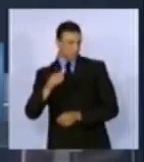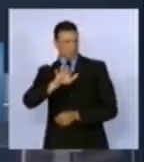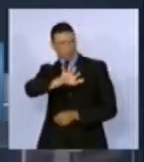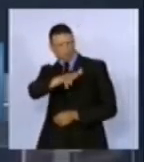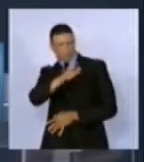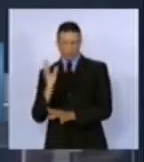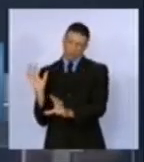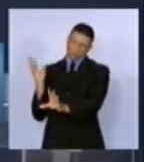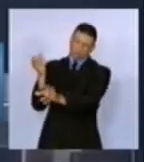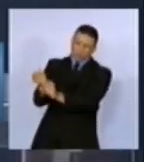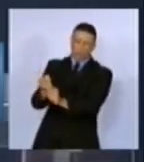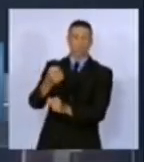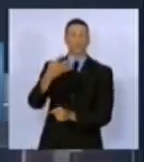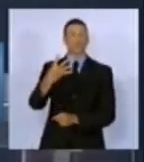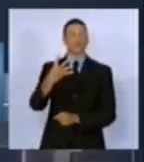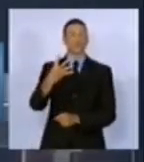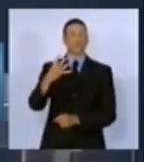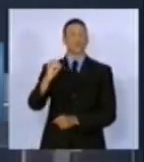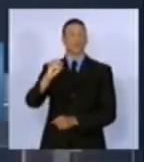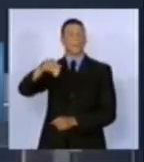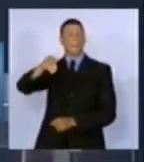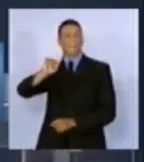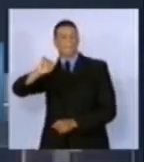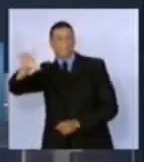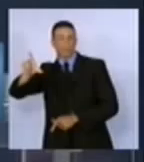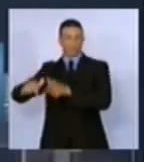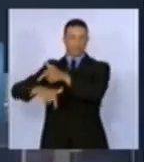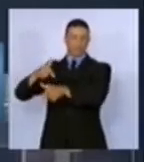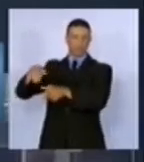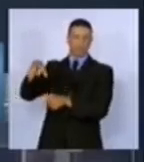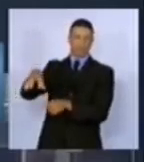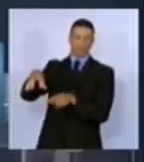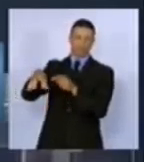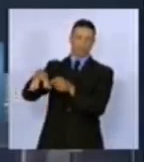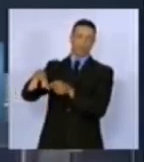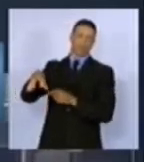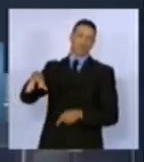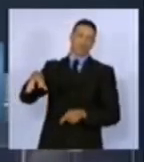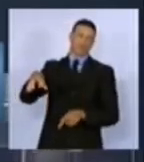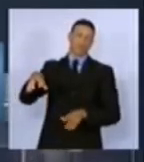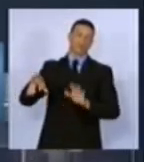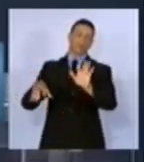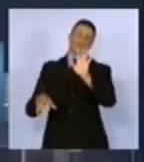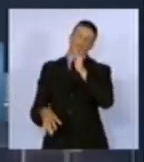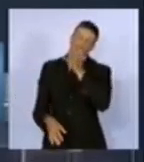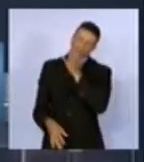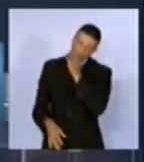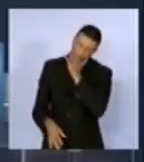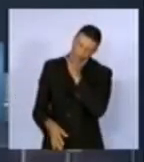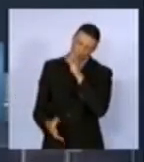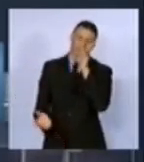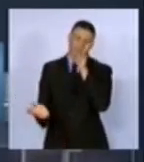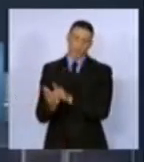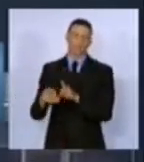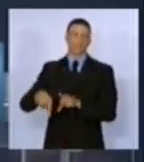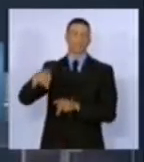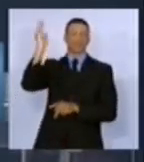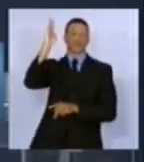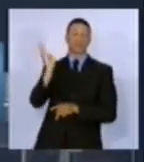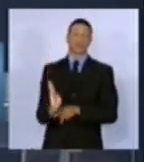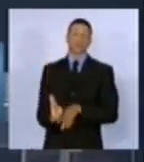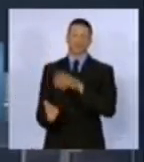quase 440.000 trabalhadores na cana de açúcar eh na infelizmente uma realidade brasileira que a